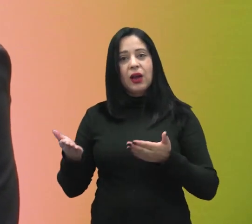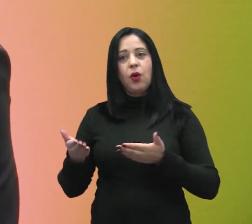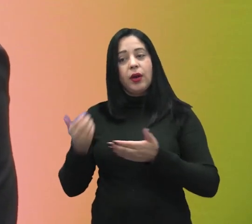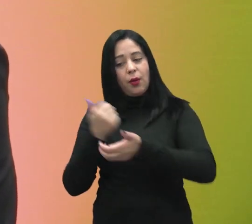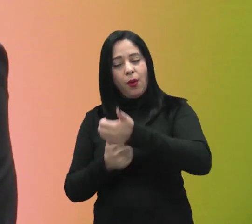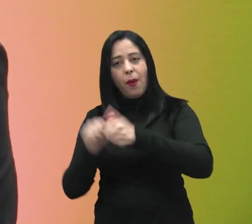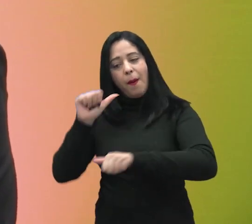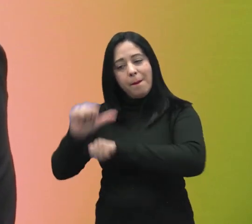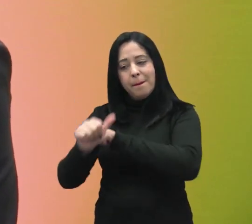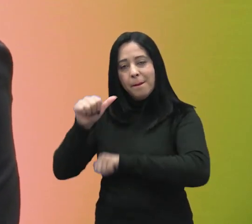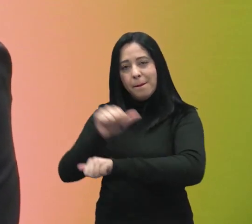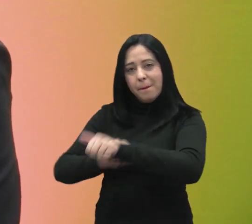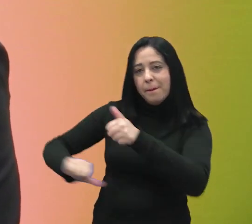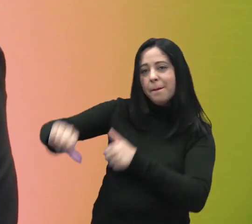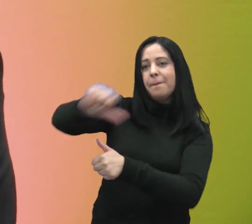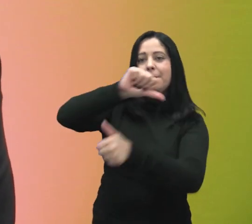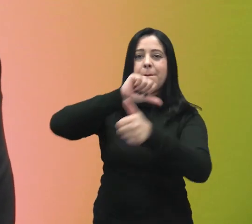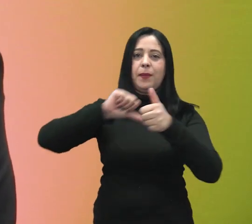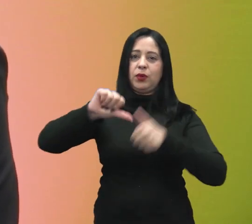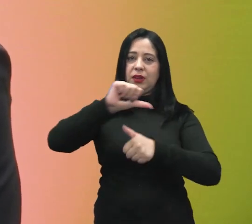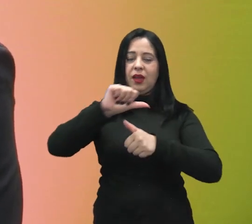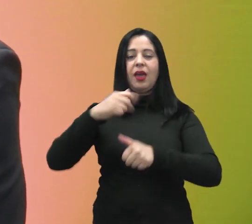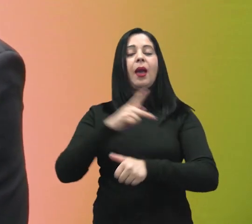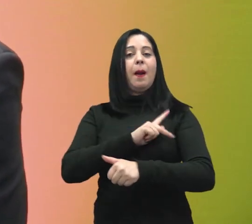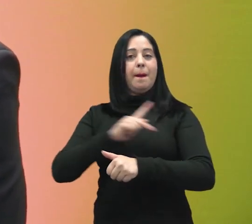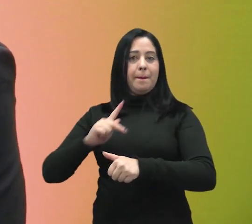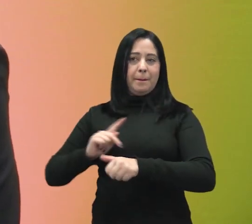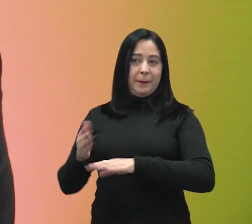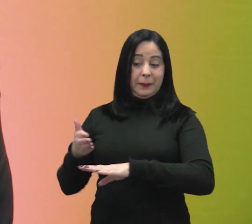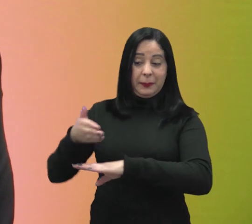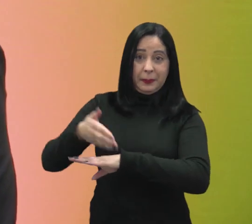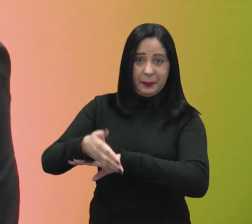acabei tendo essa